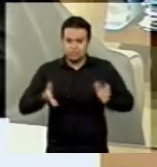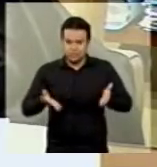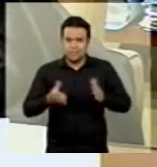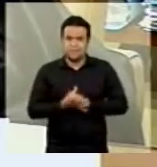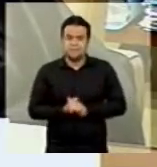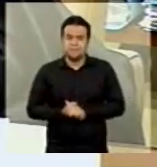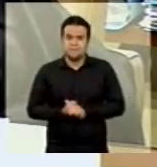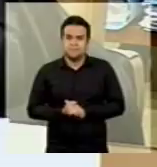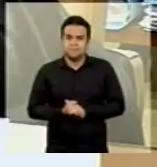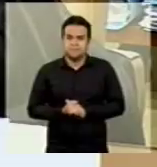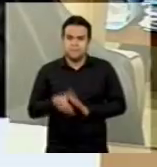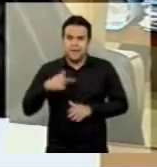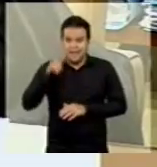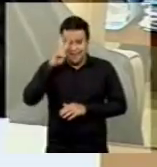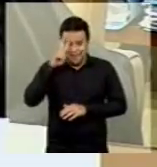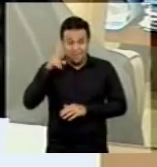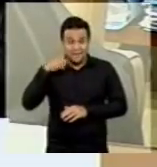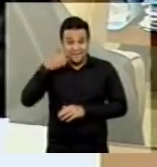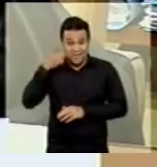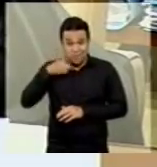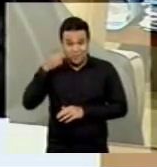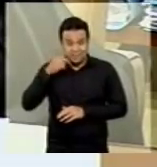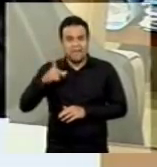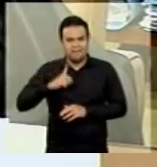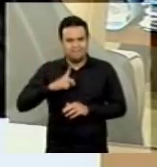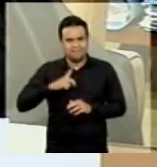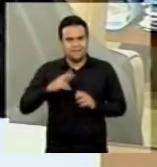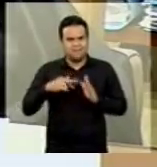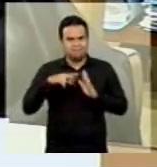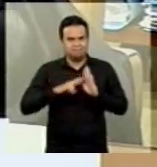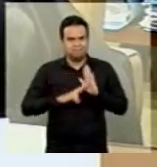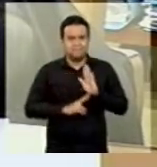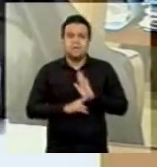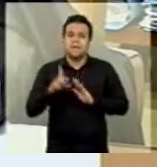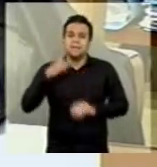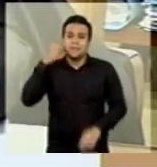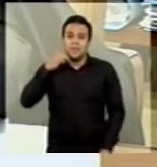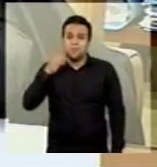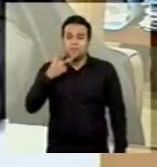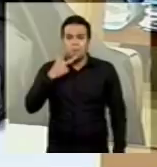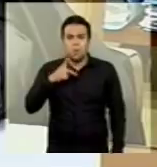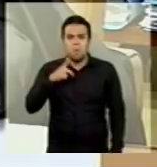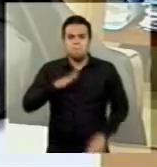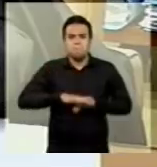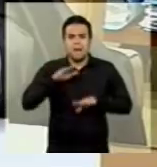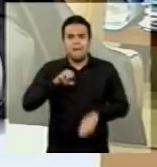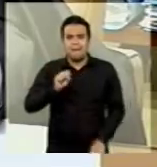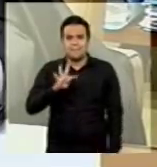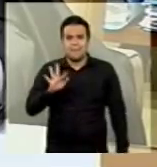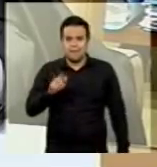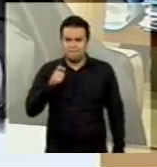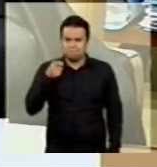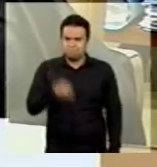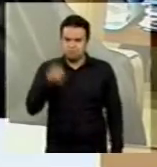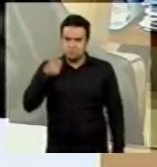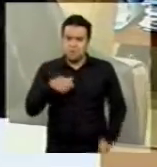daquele deputado, em que um dos embargos, eu me lembro que veio ao pleno, se disse que o Supremo foi mais severo na aplicação das